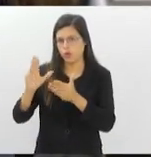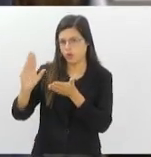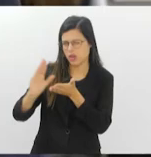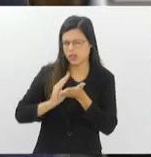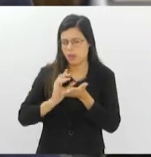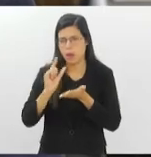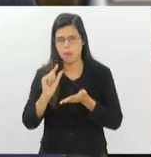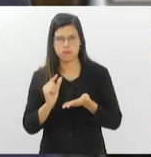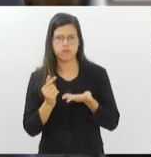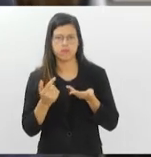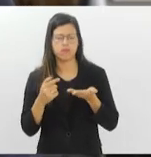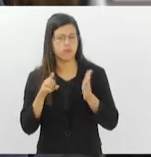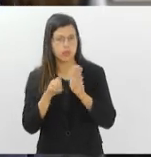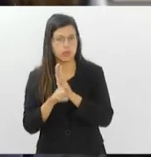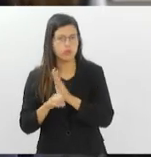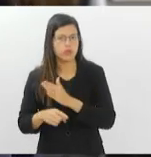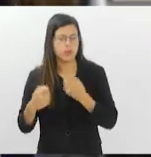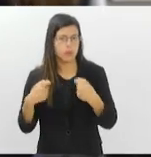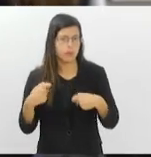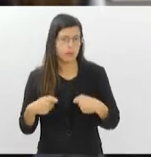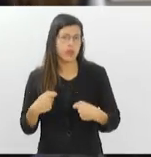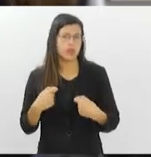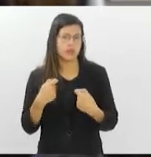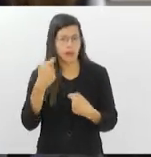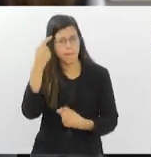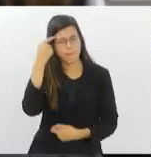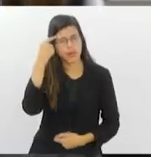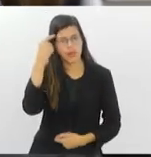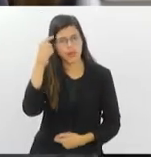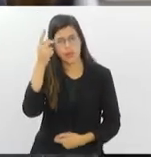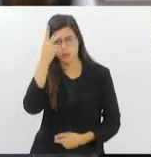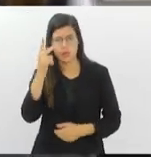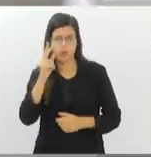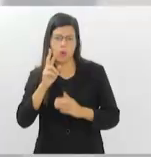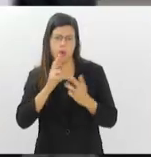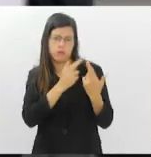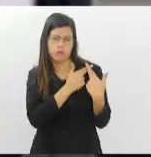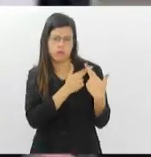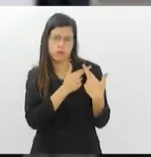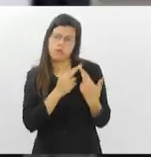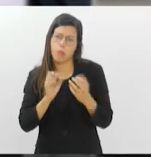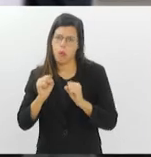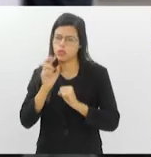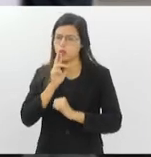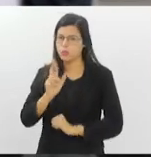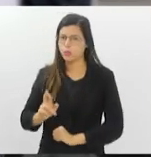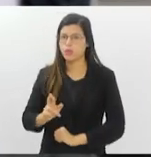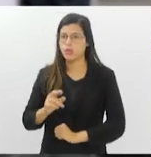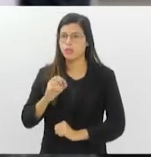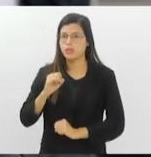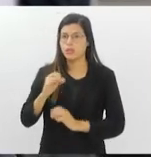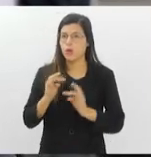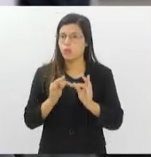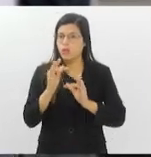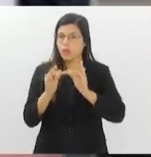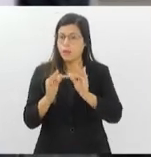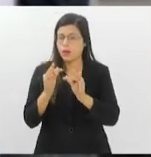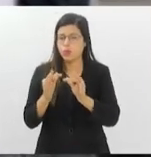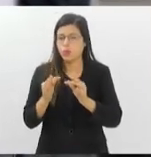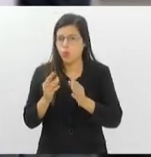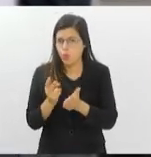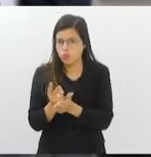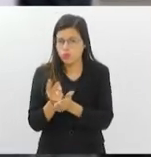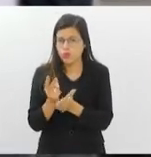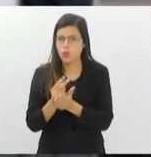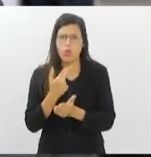perguntas que a gente precisa fazer e que quem pode responder são aqueles que são os responsáveis pel pelos planos se eu tenho tratamento contínuo não pode cancelar e isso